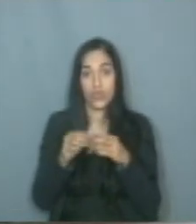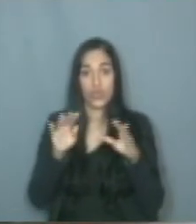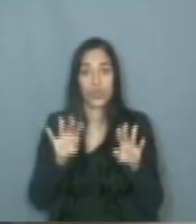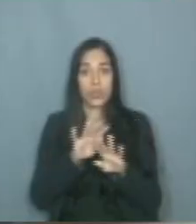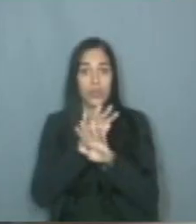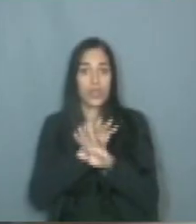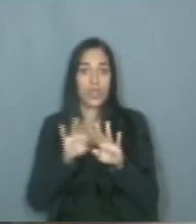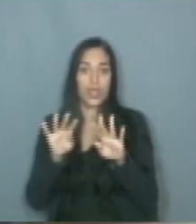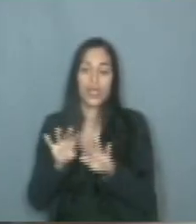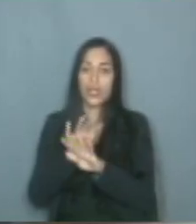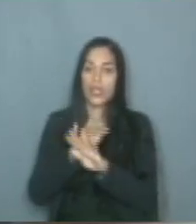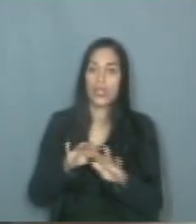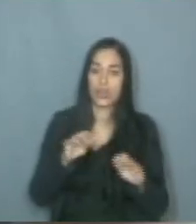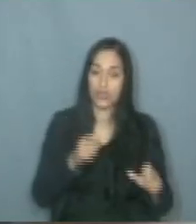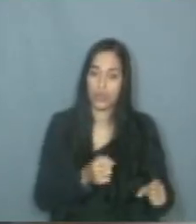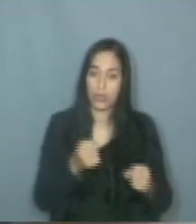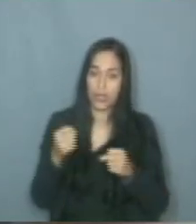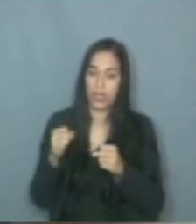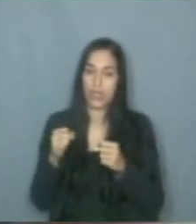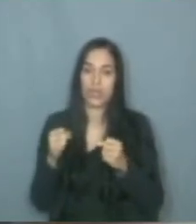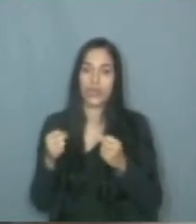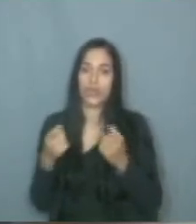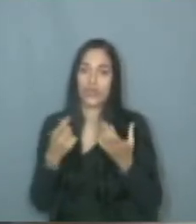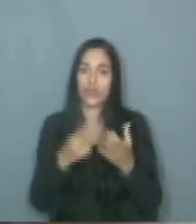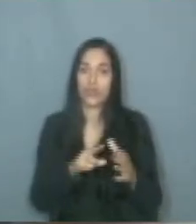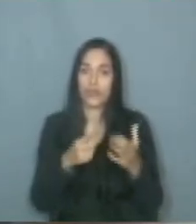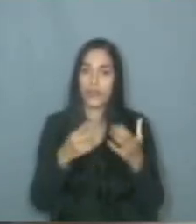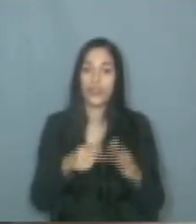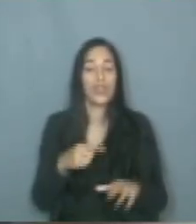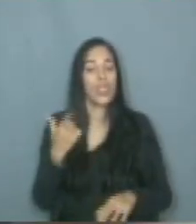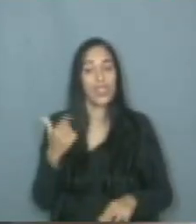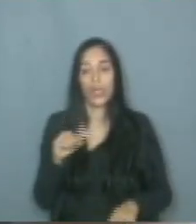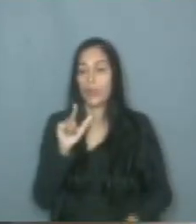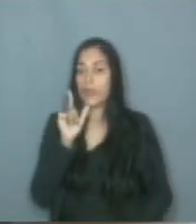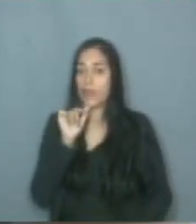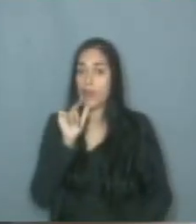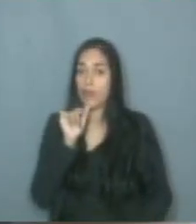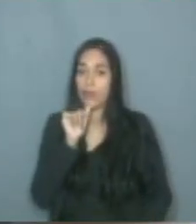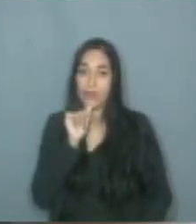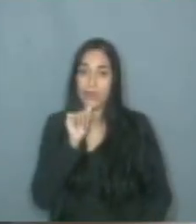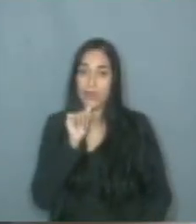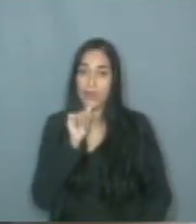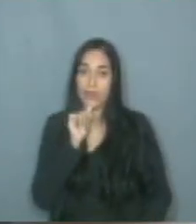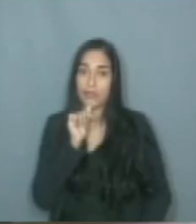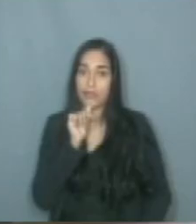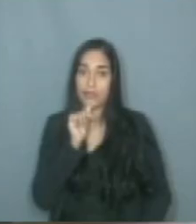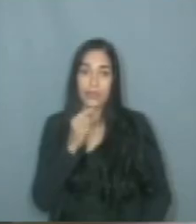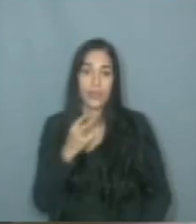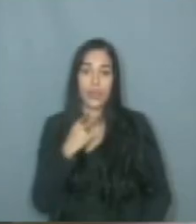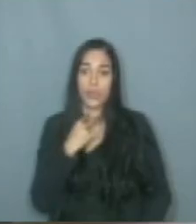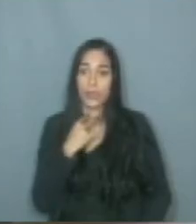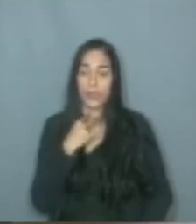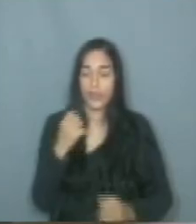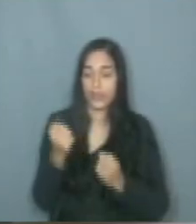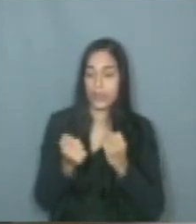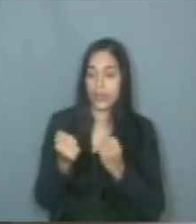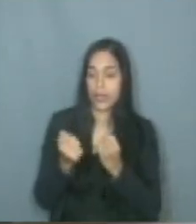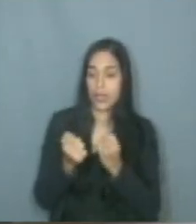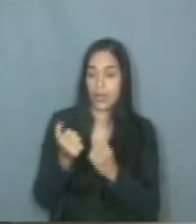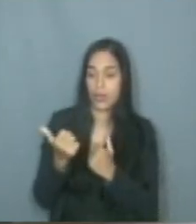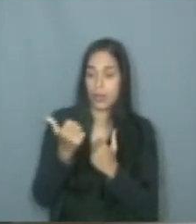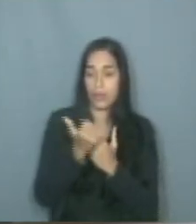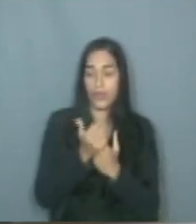dos maracatus, dos afoxés, não têm água para beber, porque não permitem que entrem com carro de apoio com